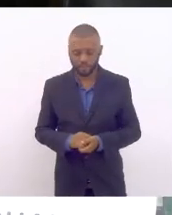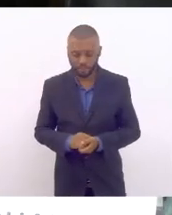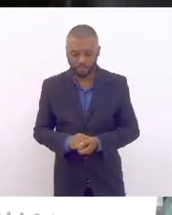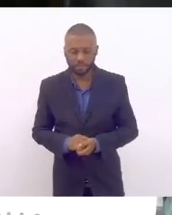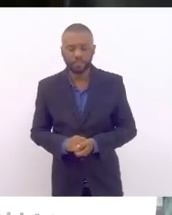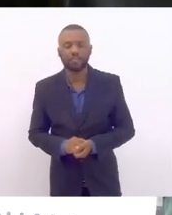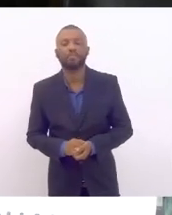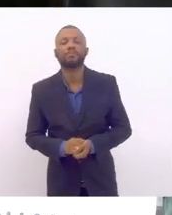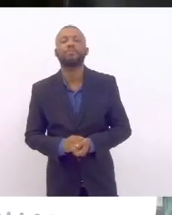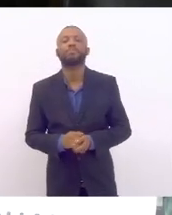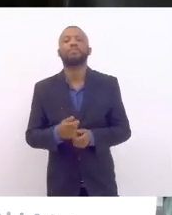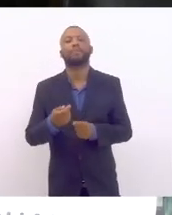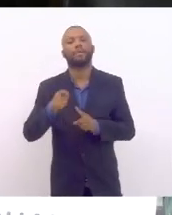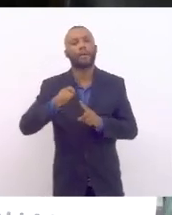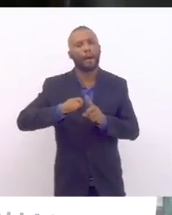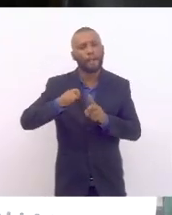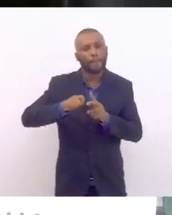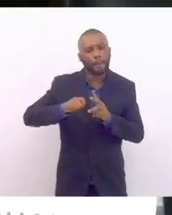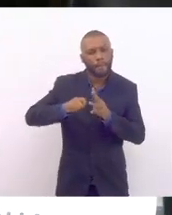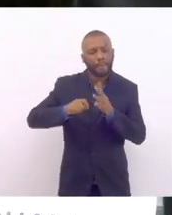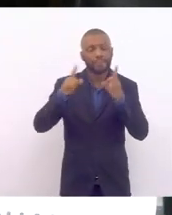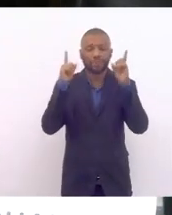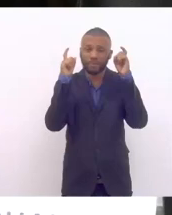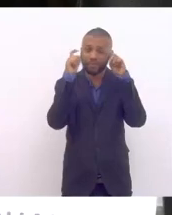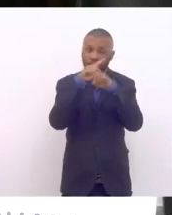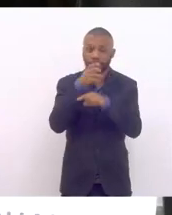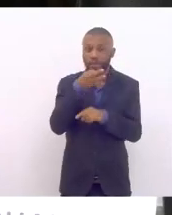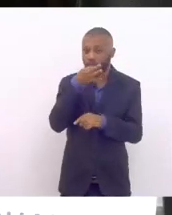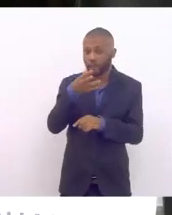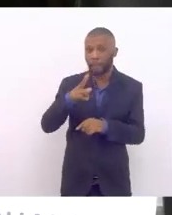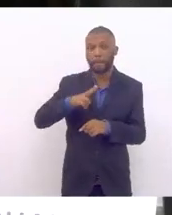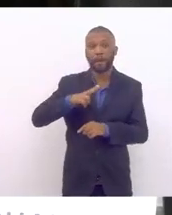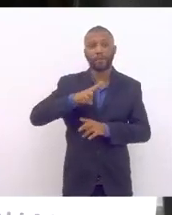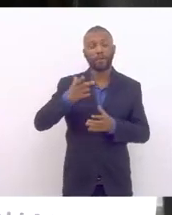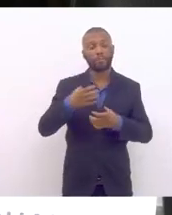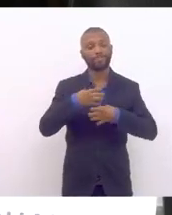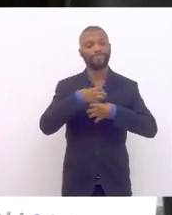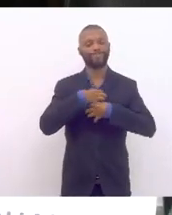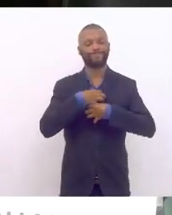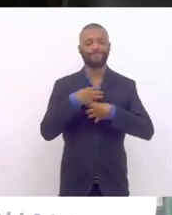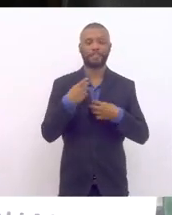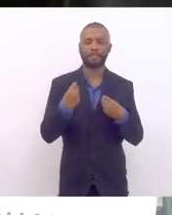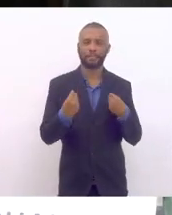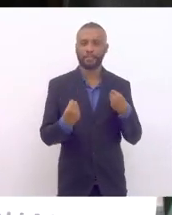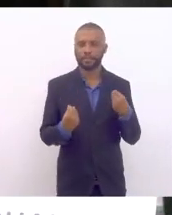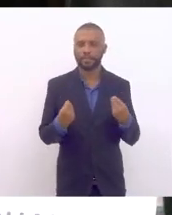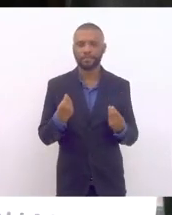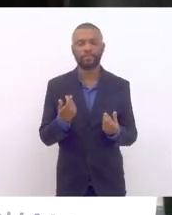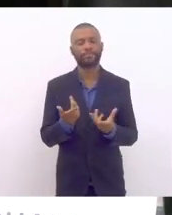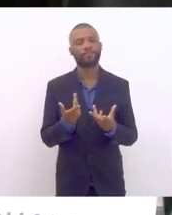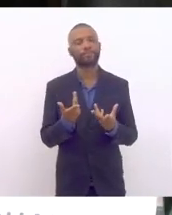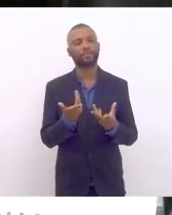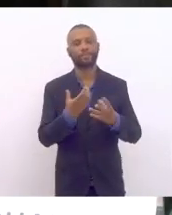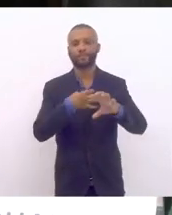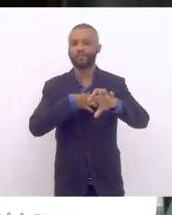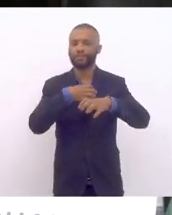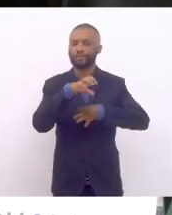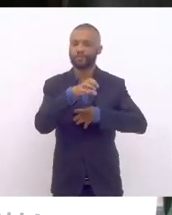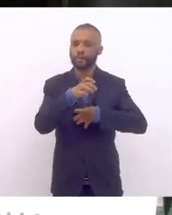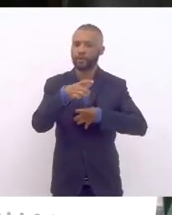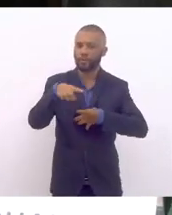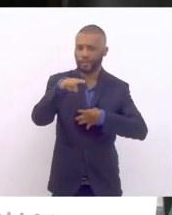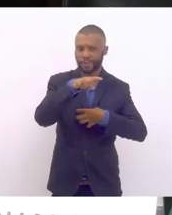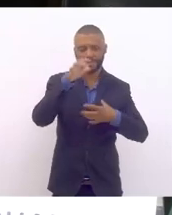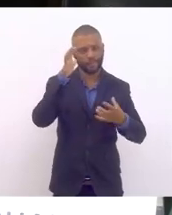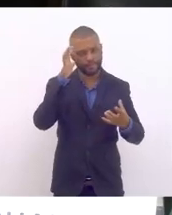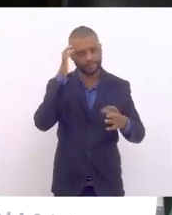meses muito difíceis e eu particularmente eu me sinto muito sensibilizado como que vocês